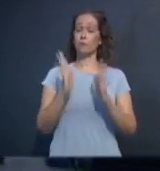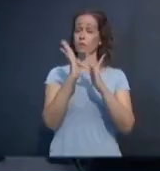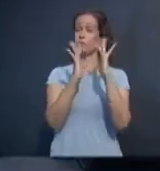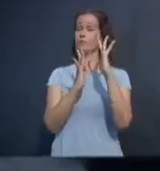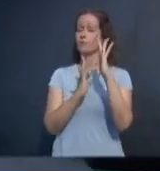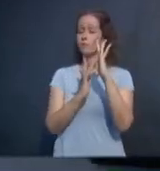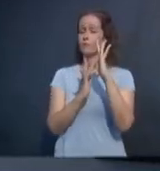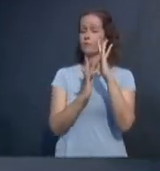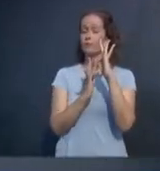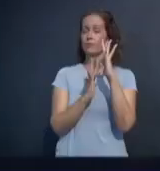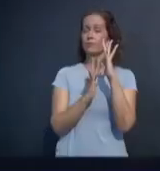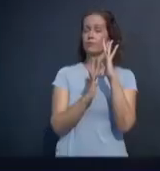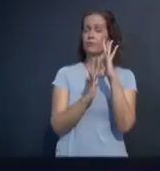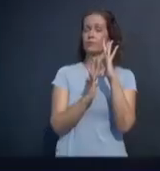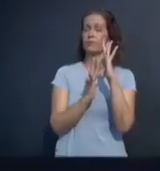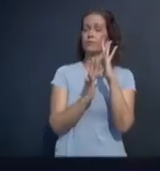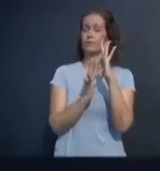Jesus